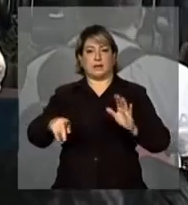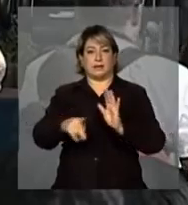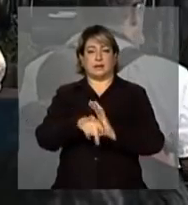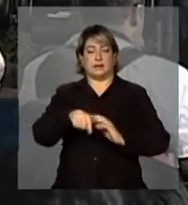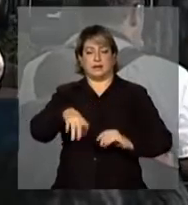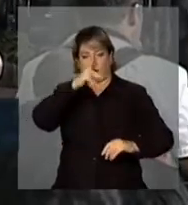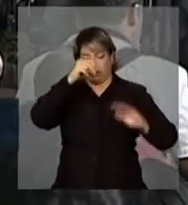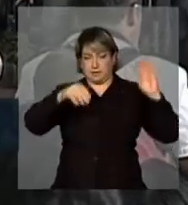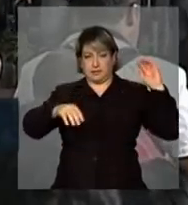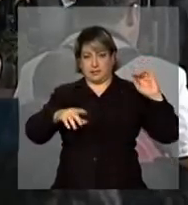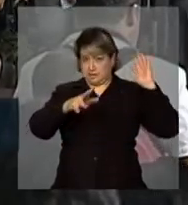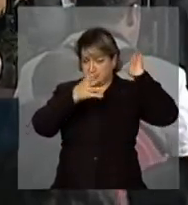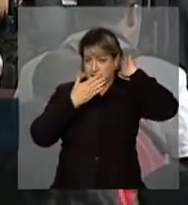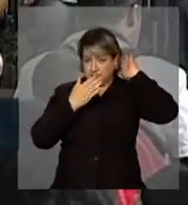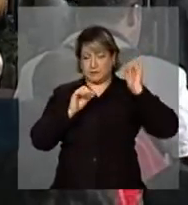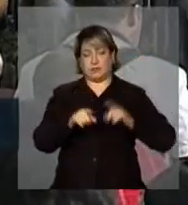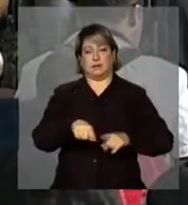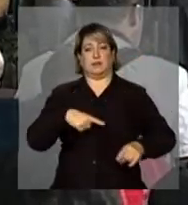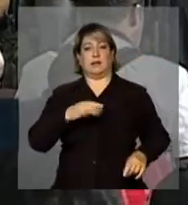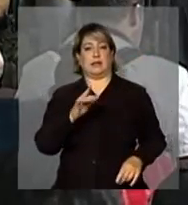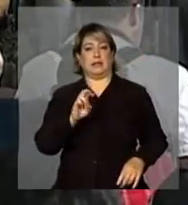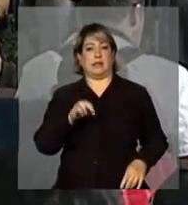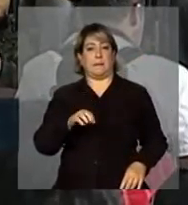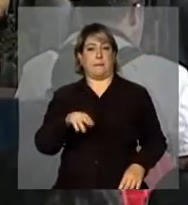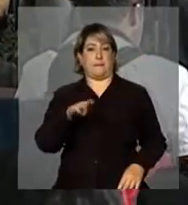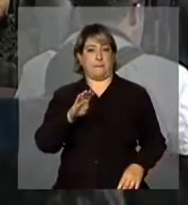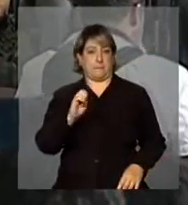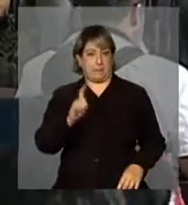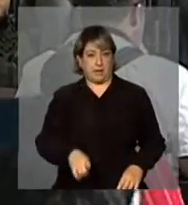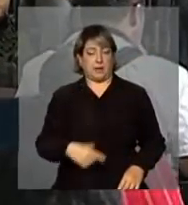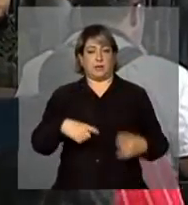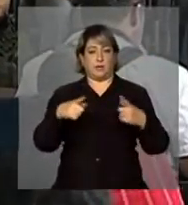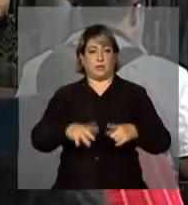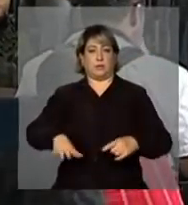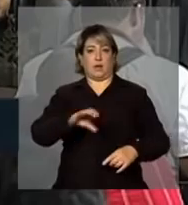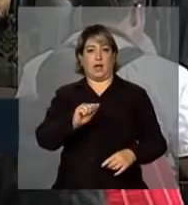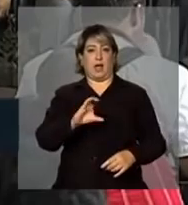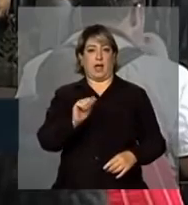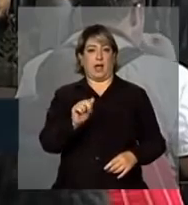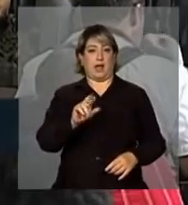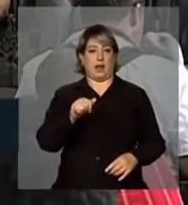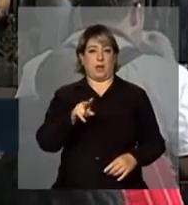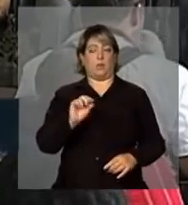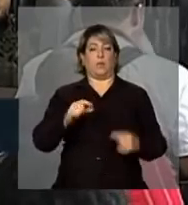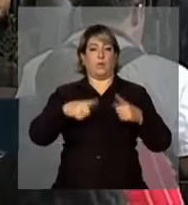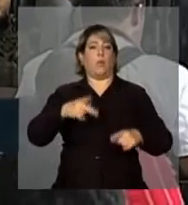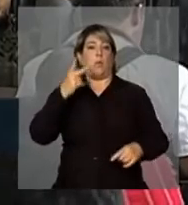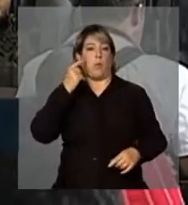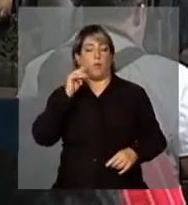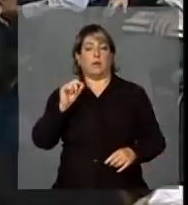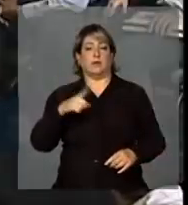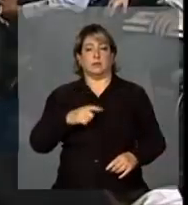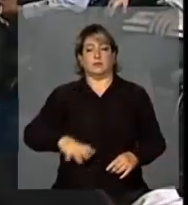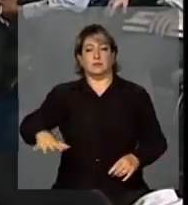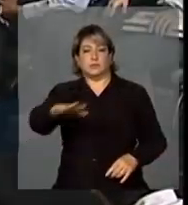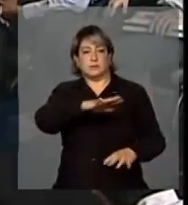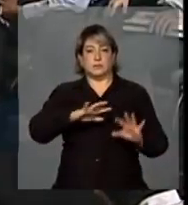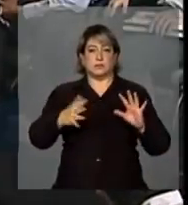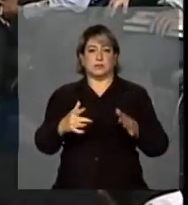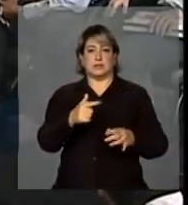Tremembé de Queimadas, do povo indígena Tremembé, localizada no município de Acaraú, no estado do Ceará, com superfície aproximada